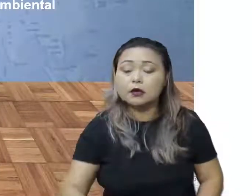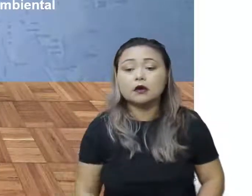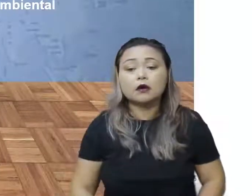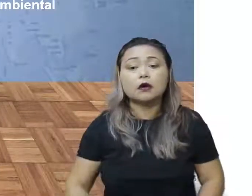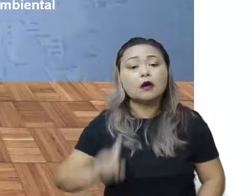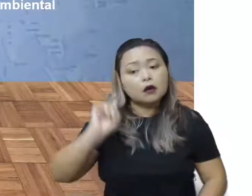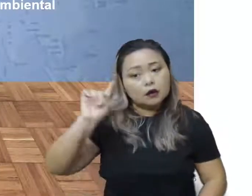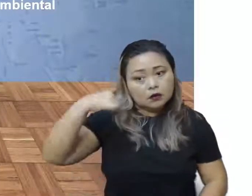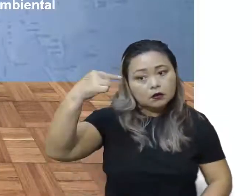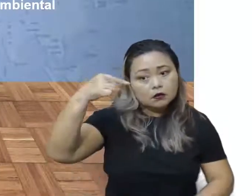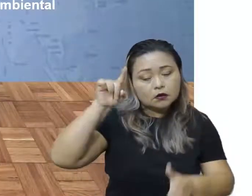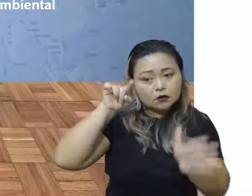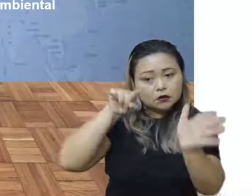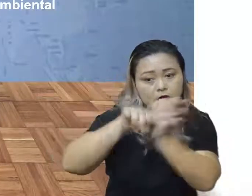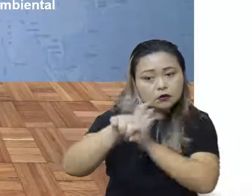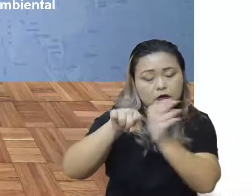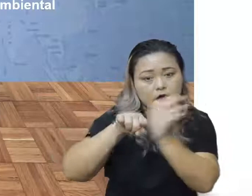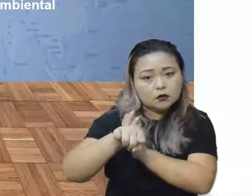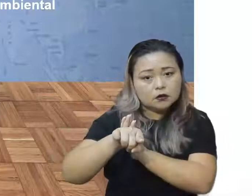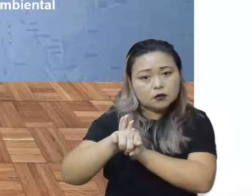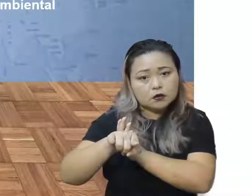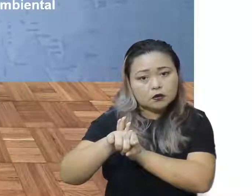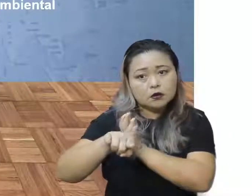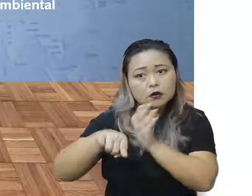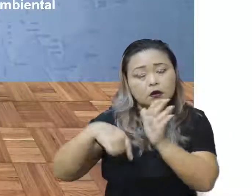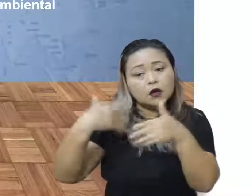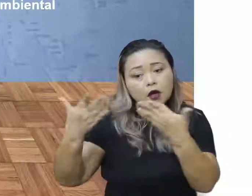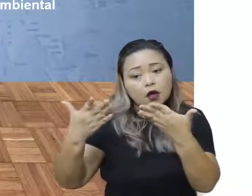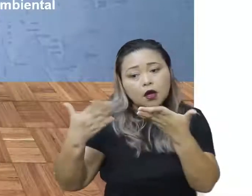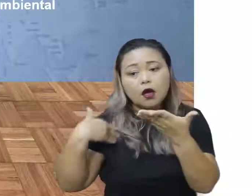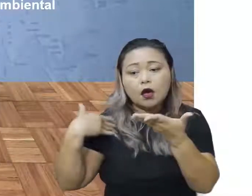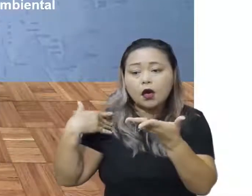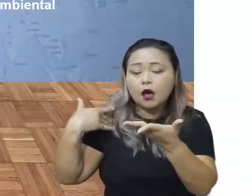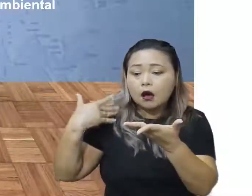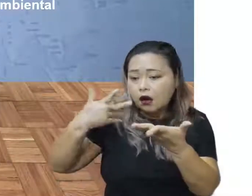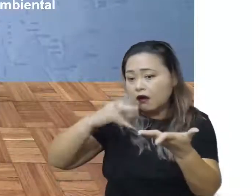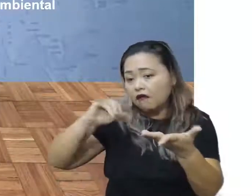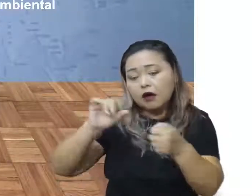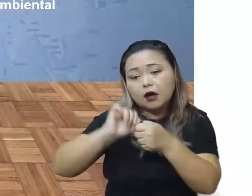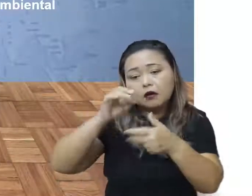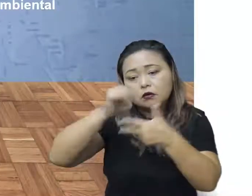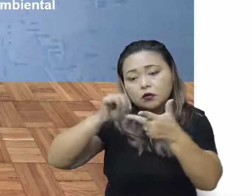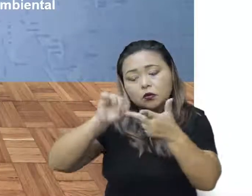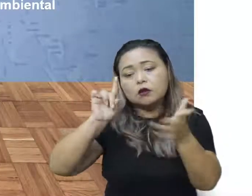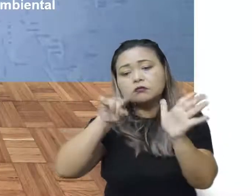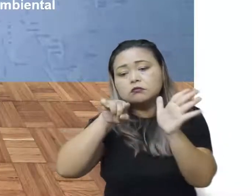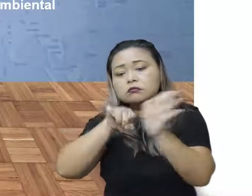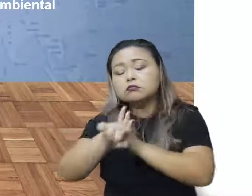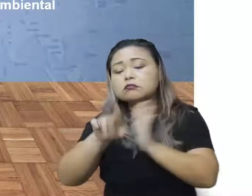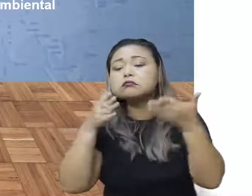As próximas questões que nós vamos fazer para agora vai Enem de atualidade, nós vamos trabalhar essa questãozinha.